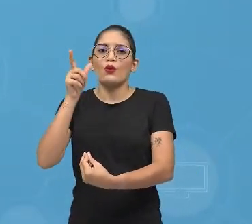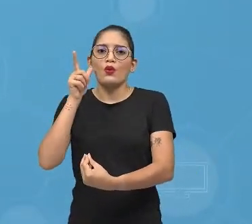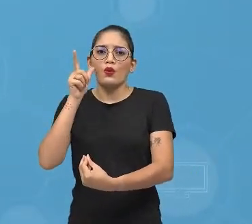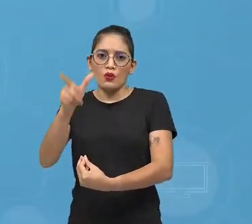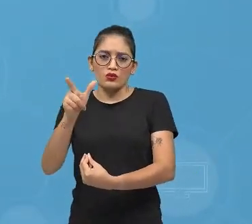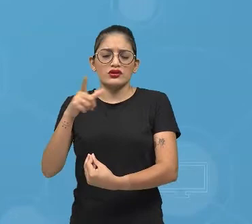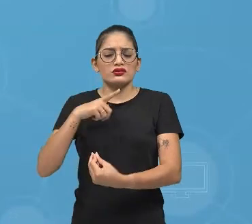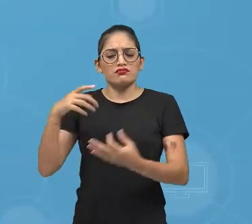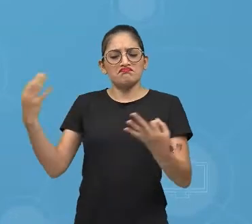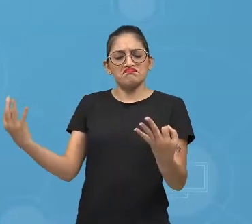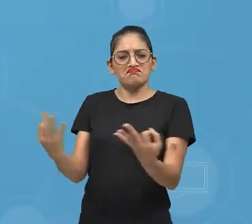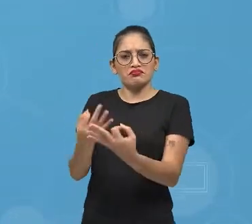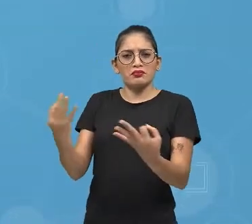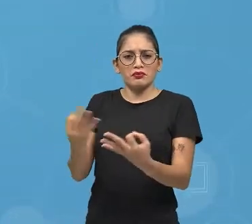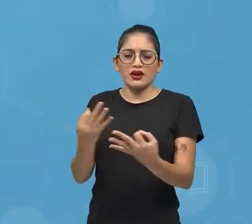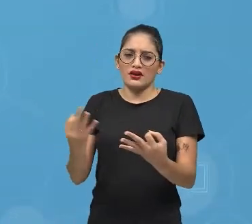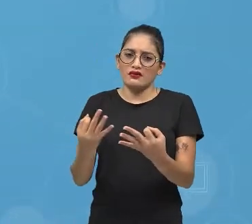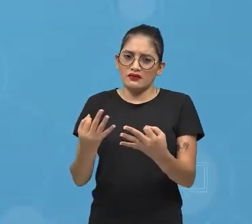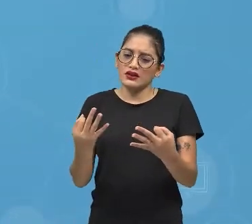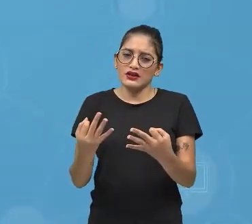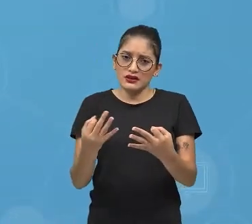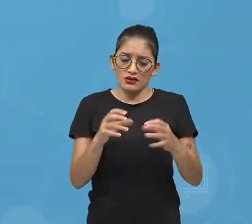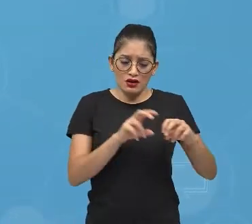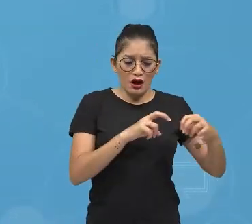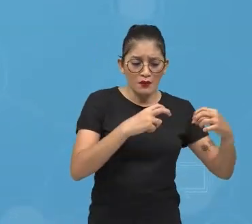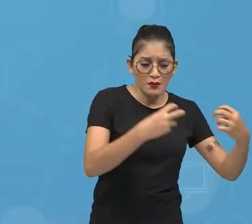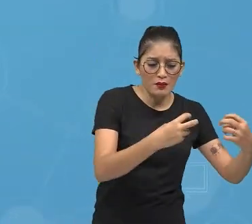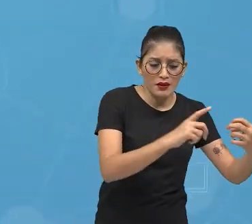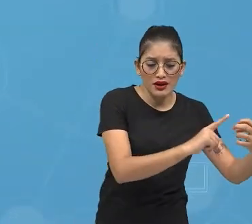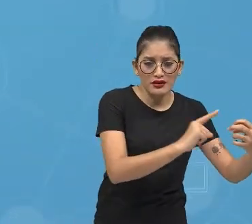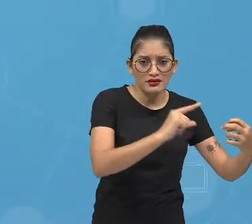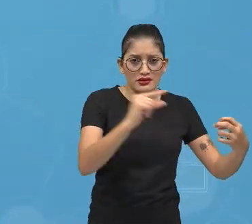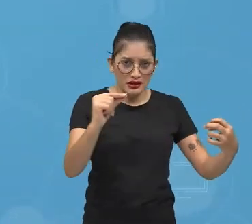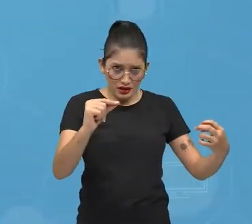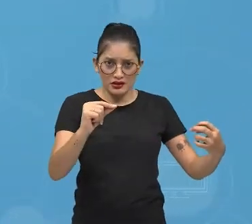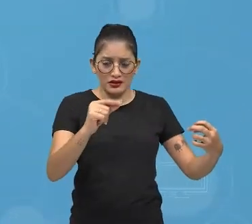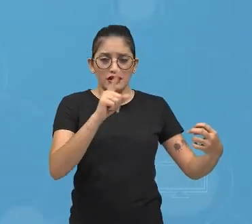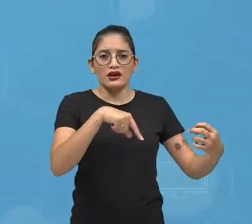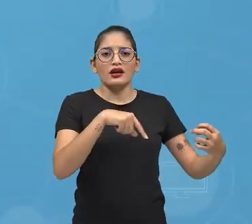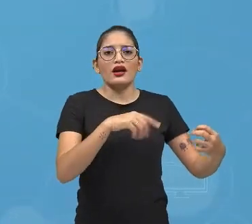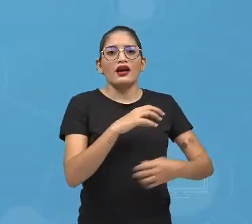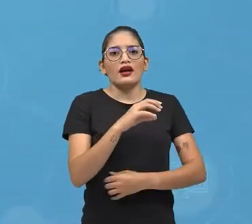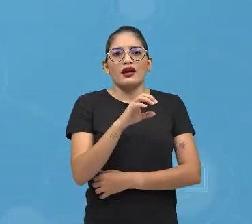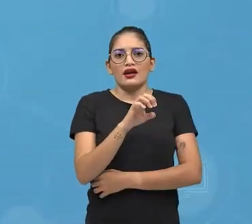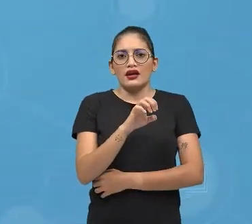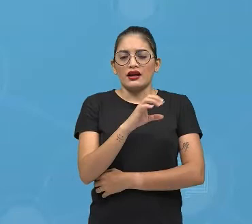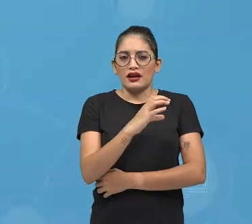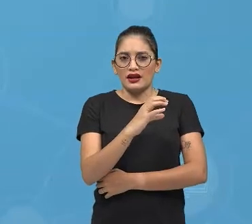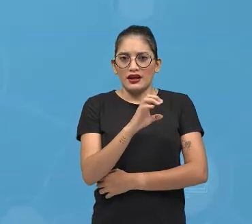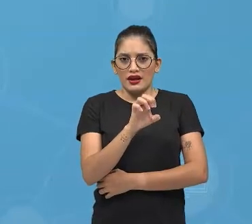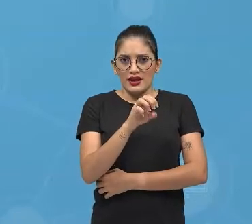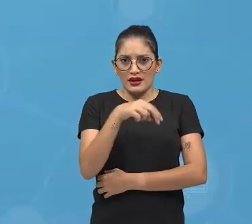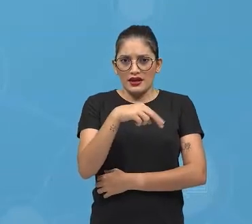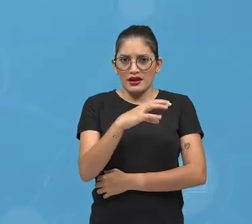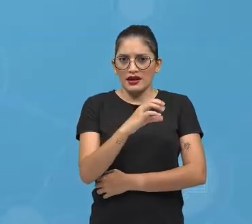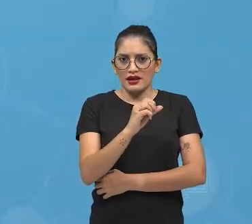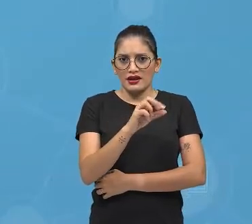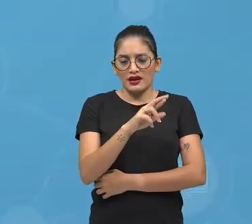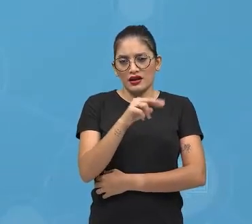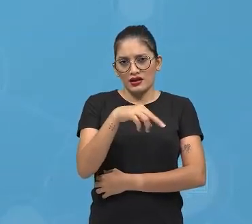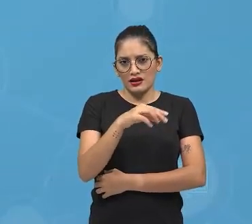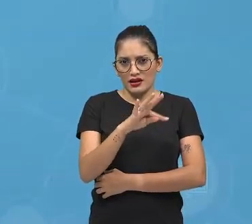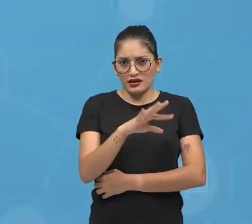a perfeição e vai sair da roda de Sansara, que são as encarnações, que são encaradas como